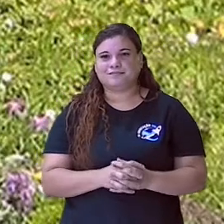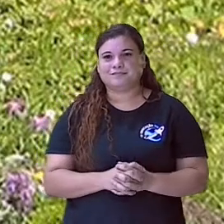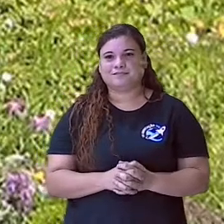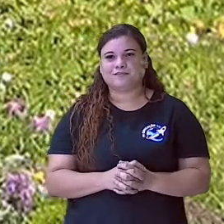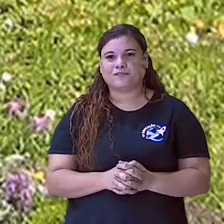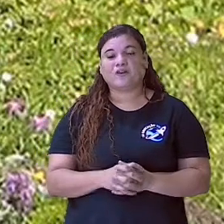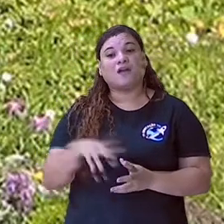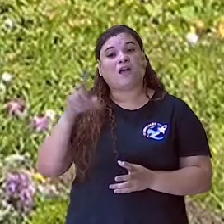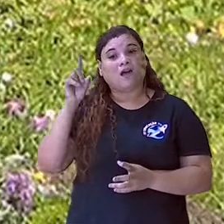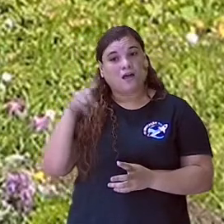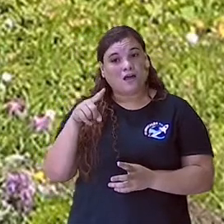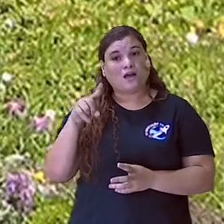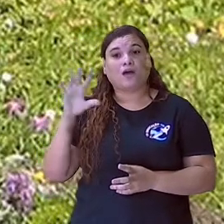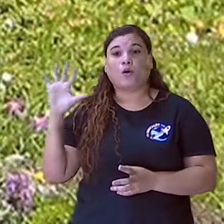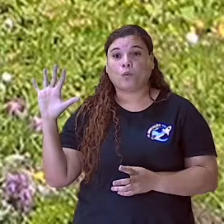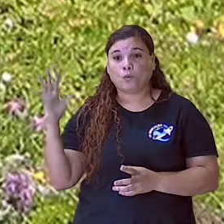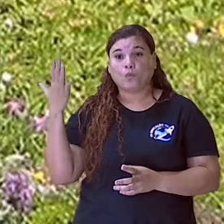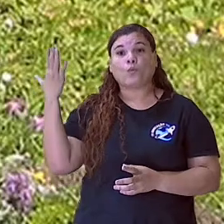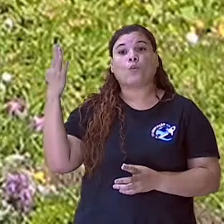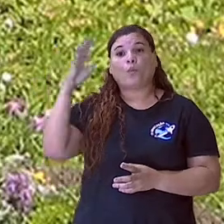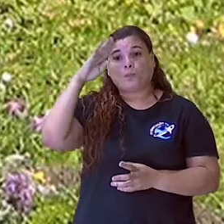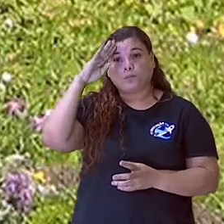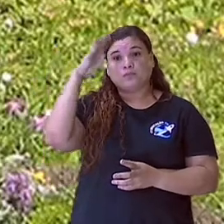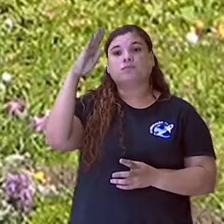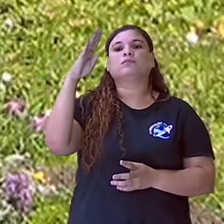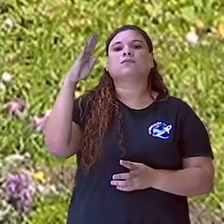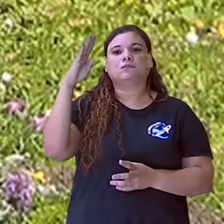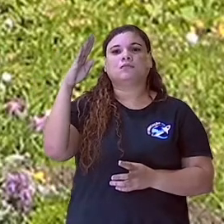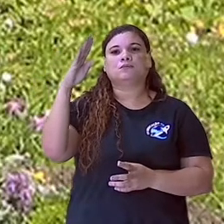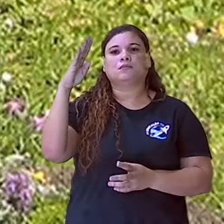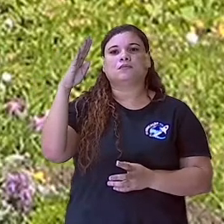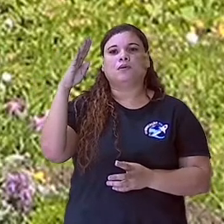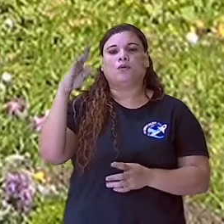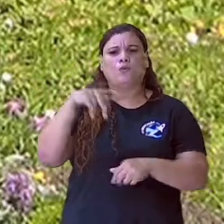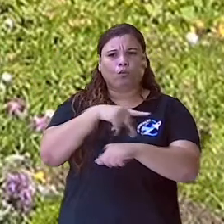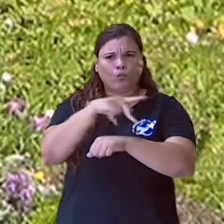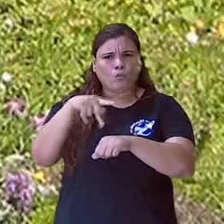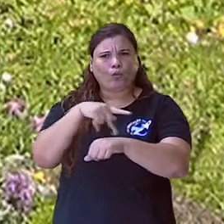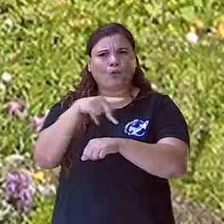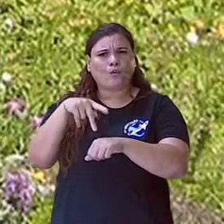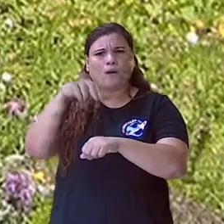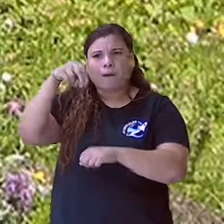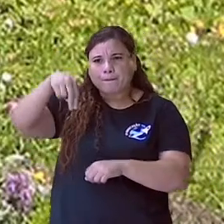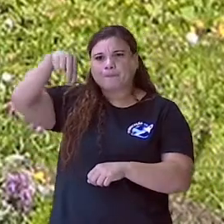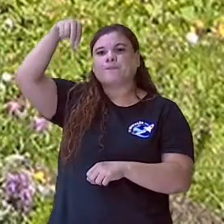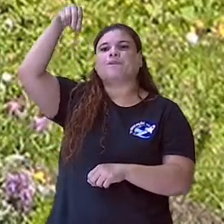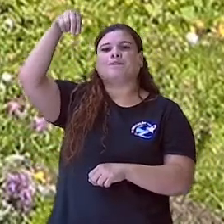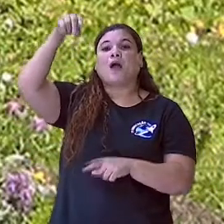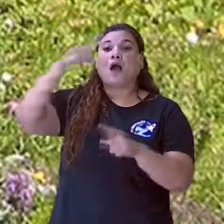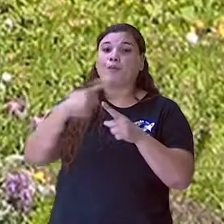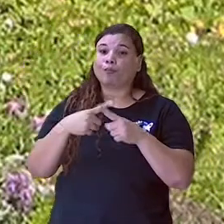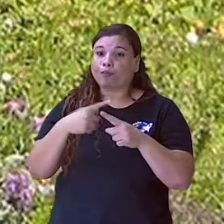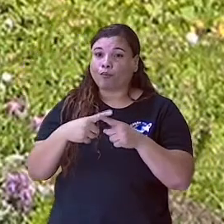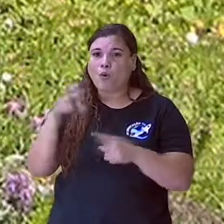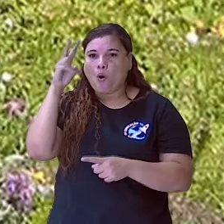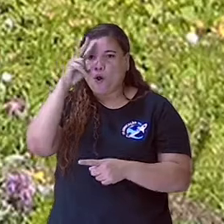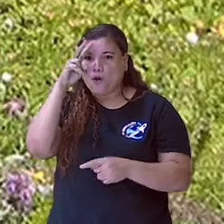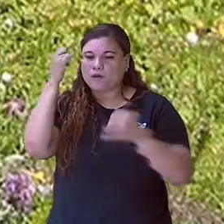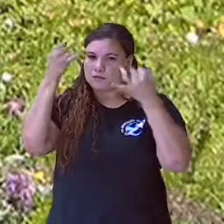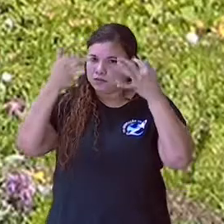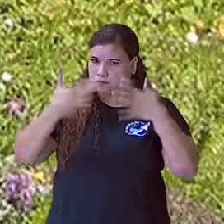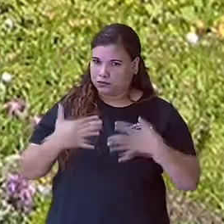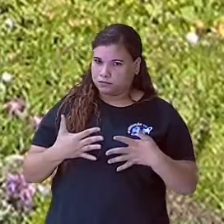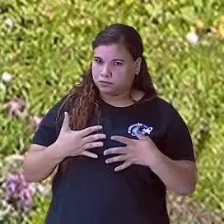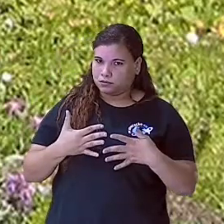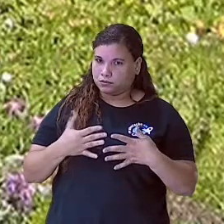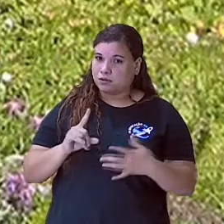é o clima que predomina nos países nórdicos, bem lá no Polo Norte.